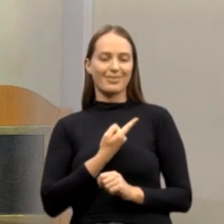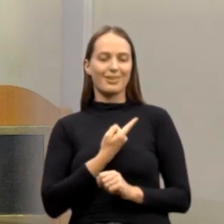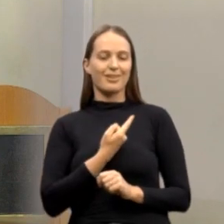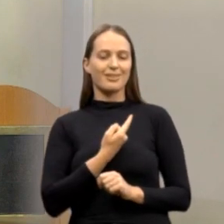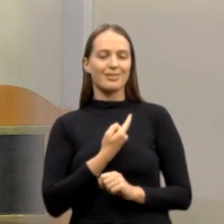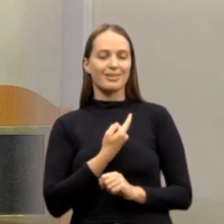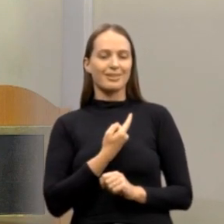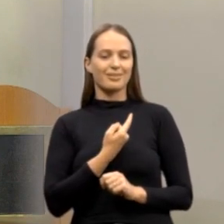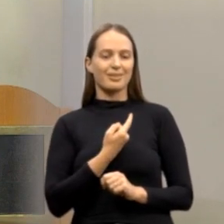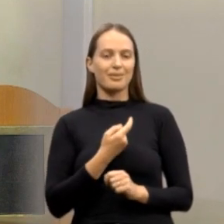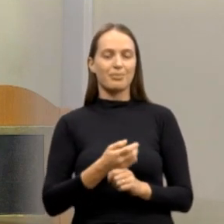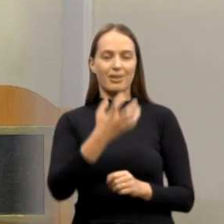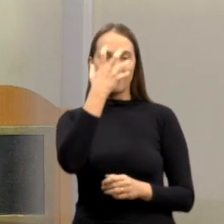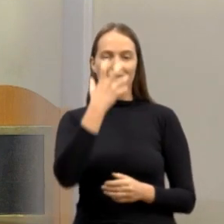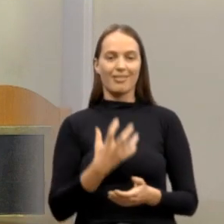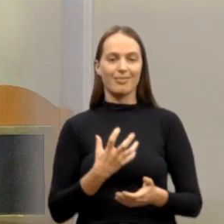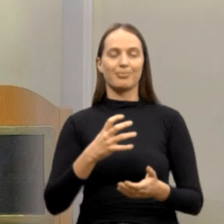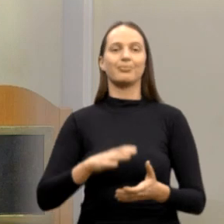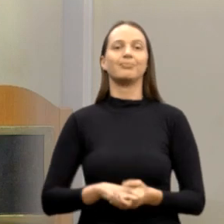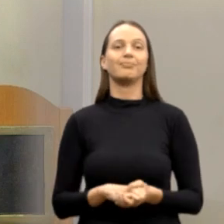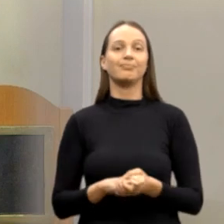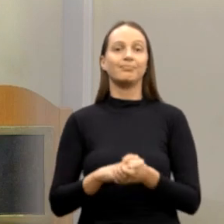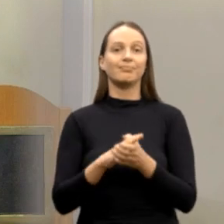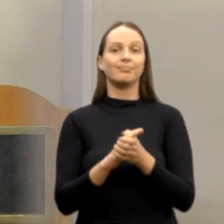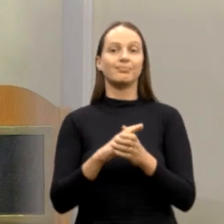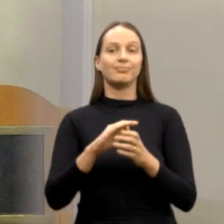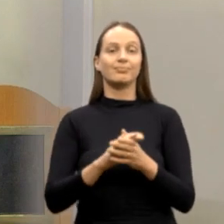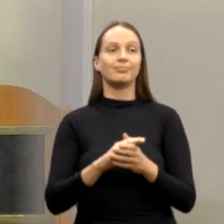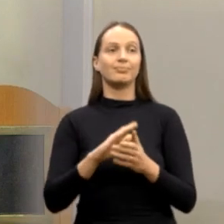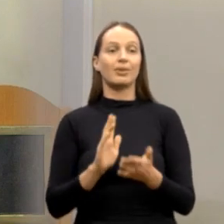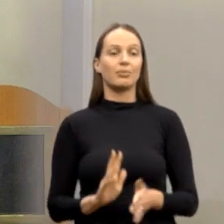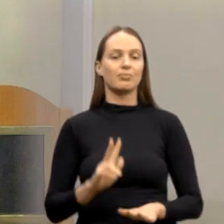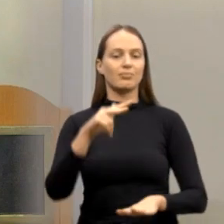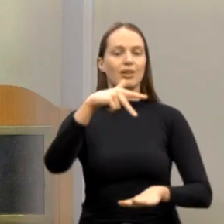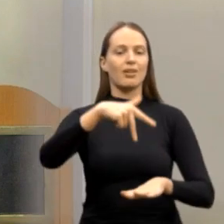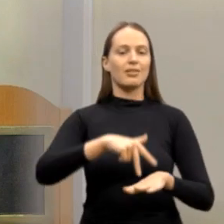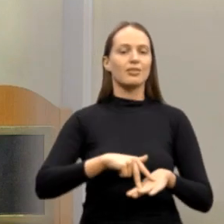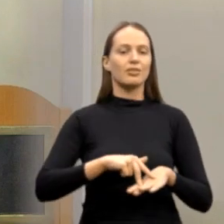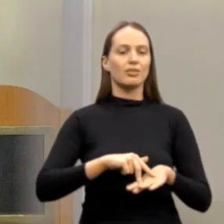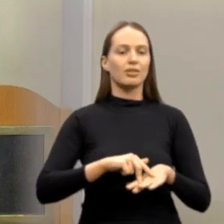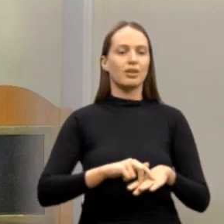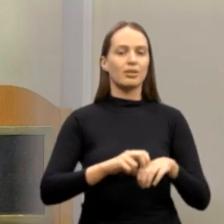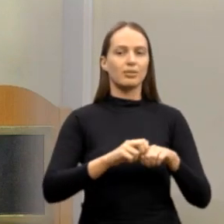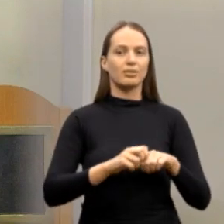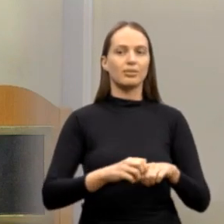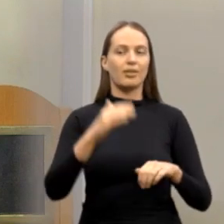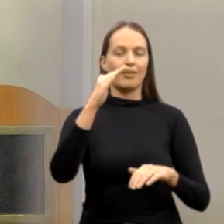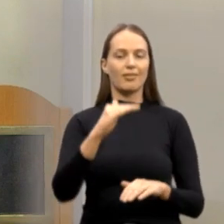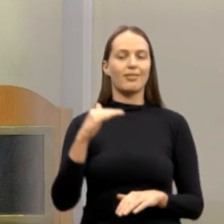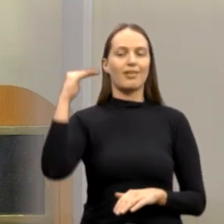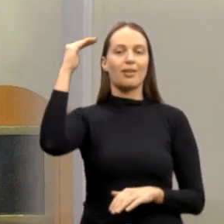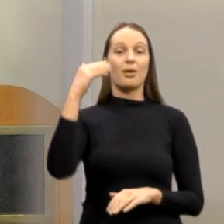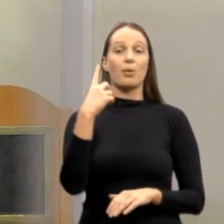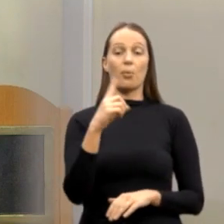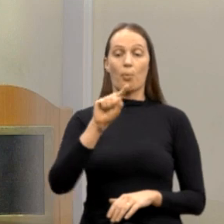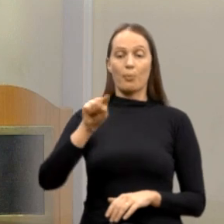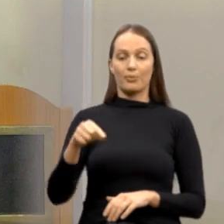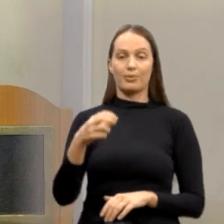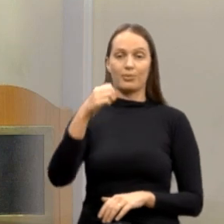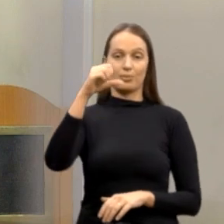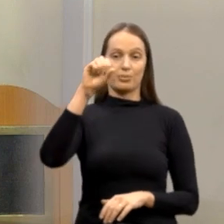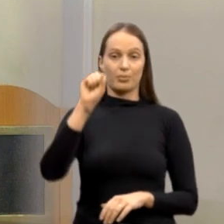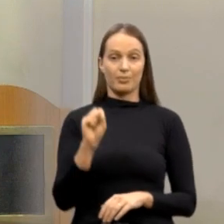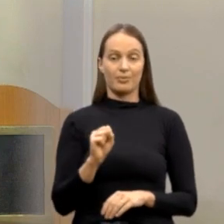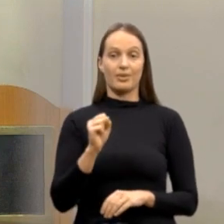contagiante quando chegava ele dominava espaço era grandão tinha 1,90 m de altura e mais de